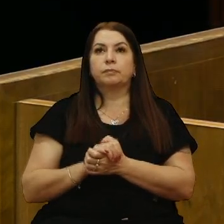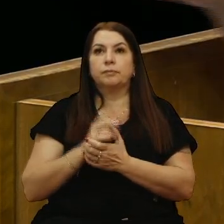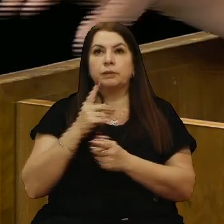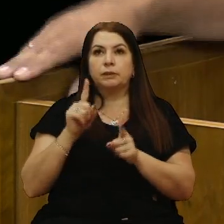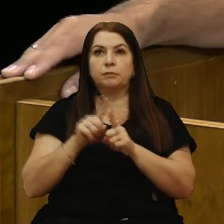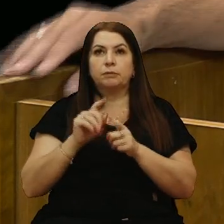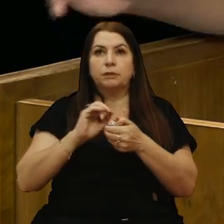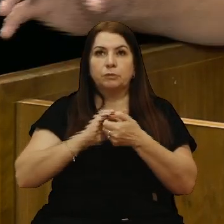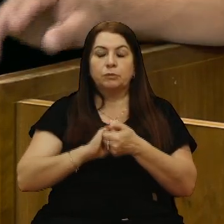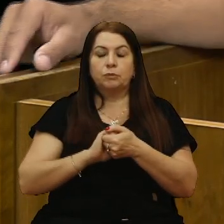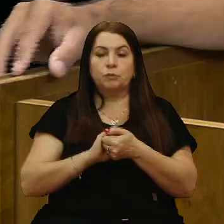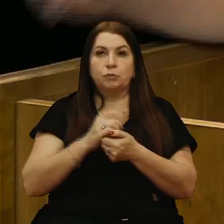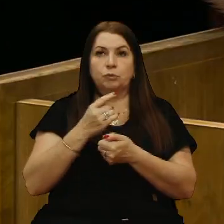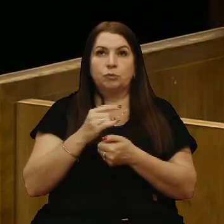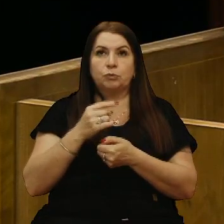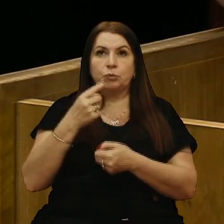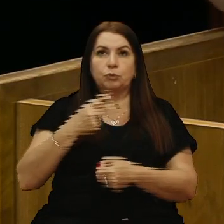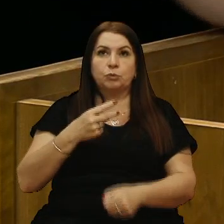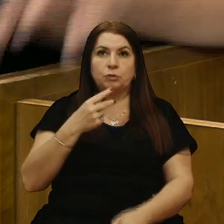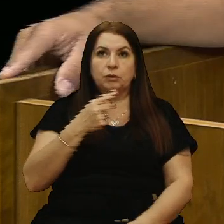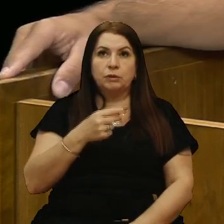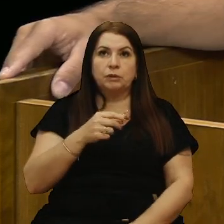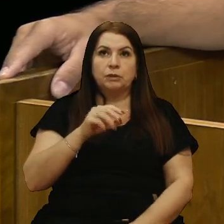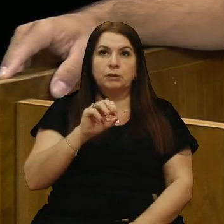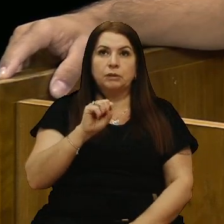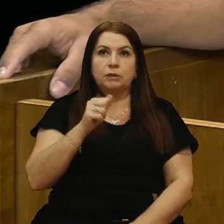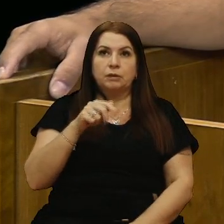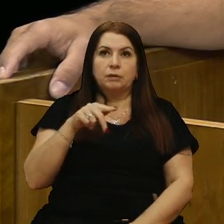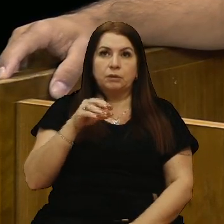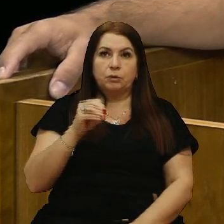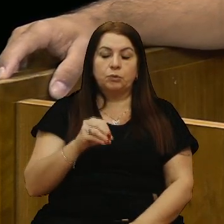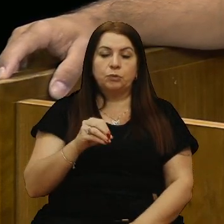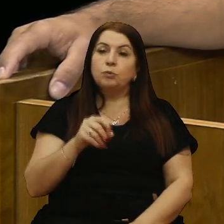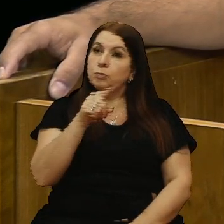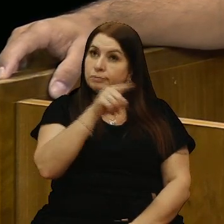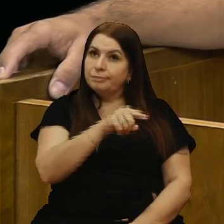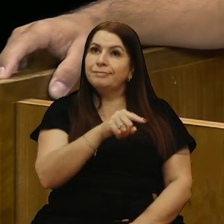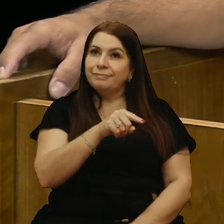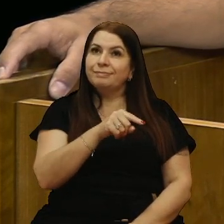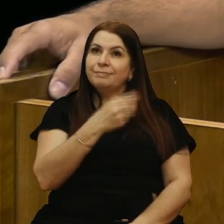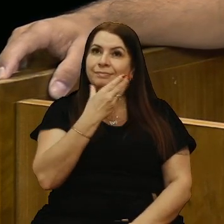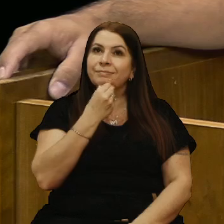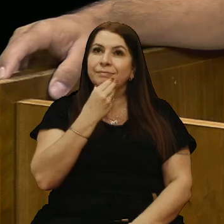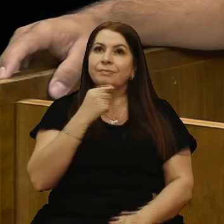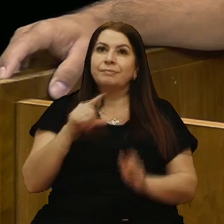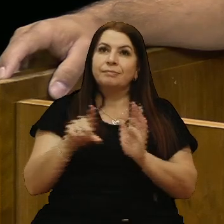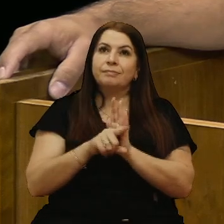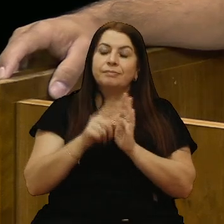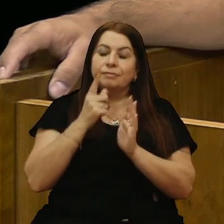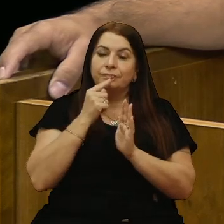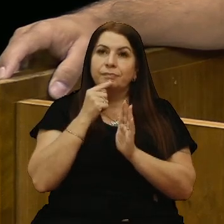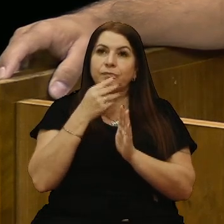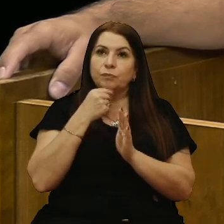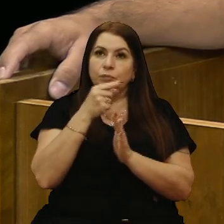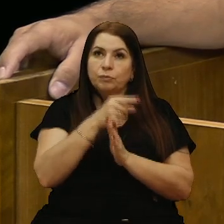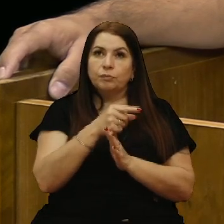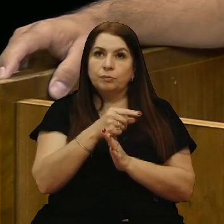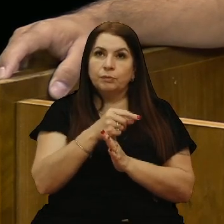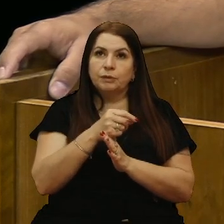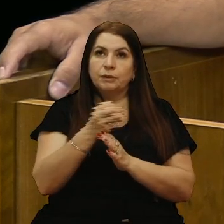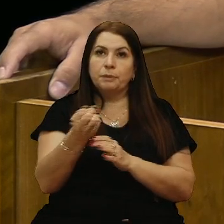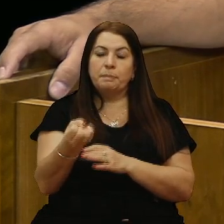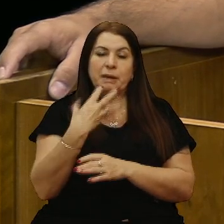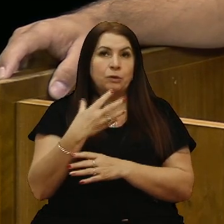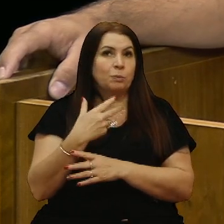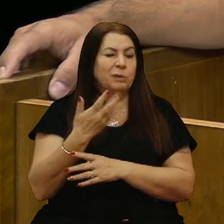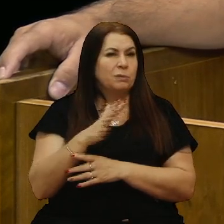aqui, nos meus últimos minutos, meus últimos segundos, Sandro Bossardi, o homem da Lei das Águas. Esse homem, ele me mandou mais ou menos